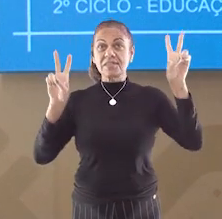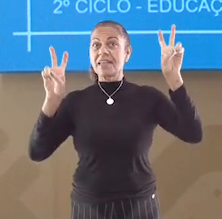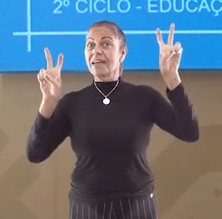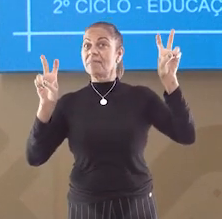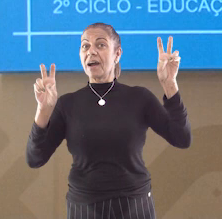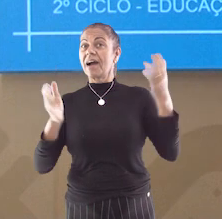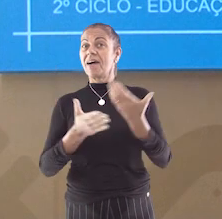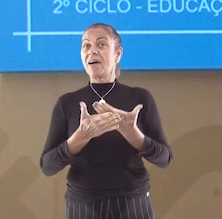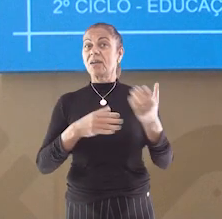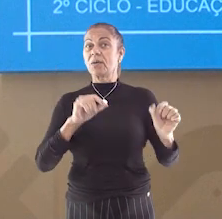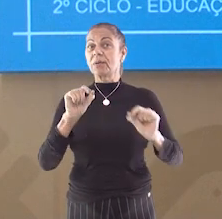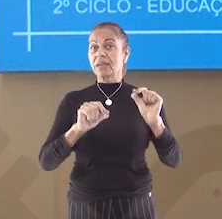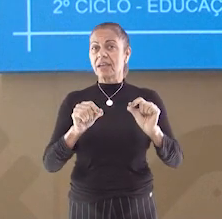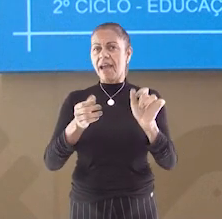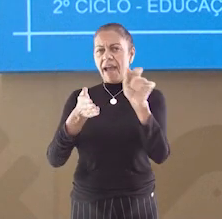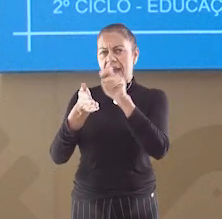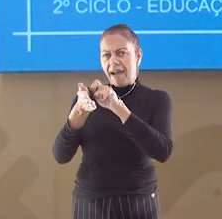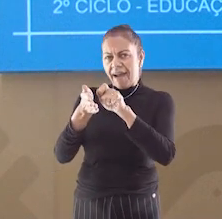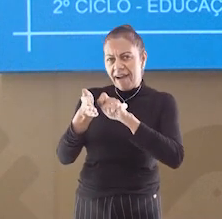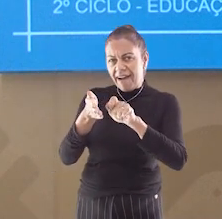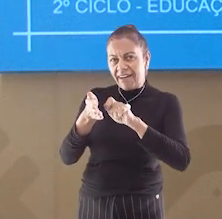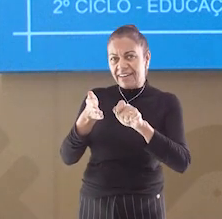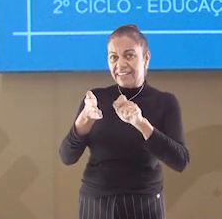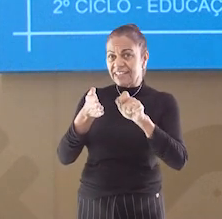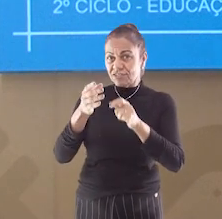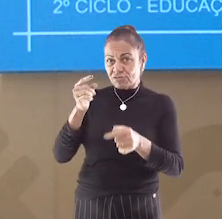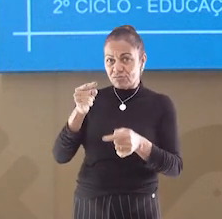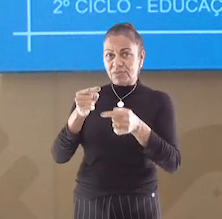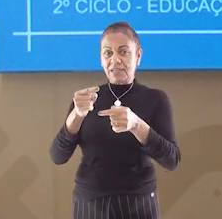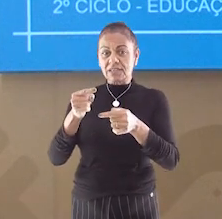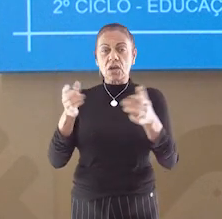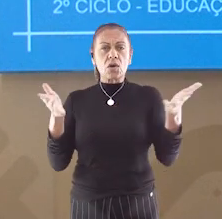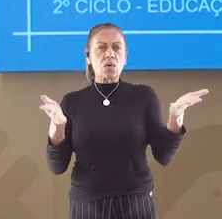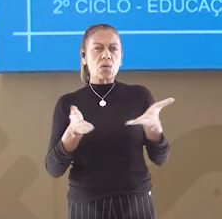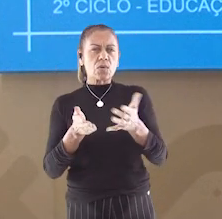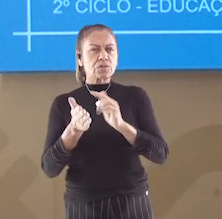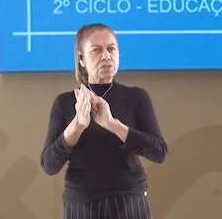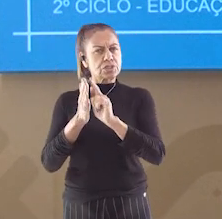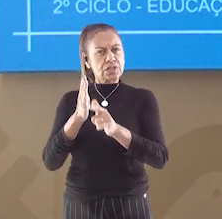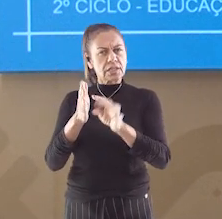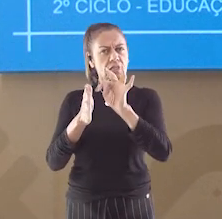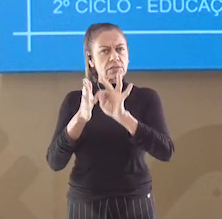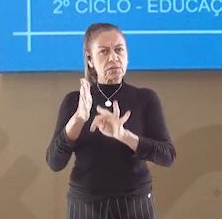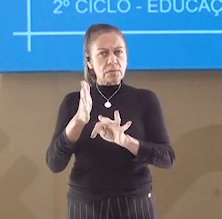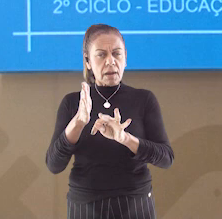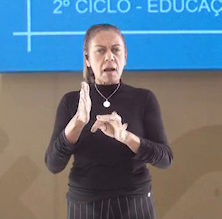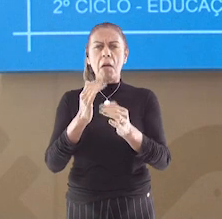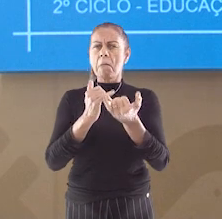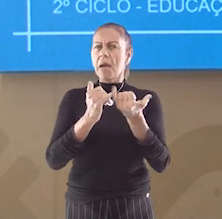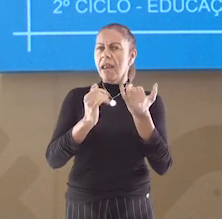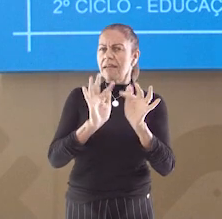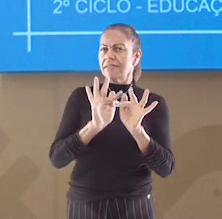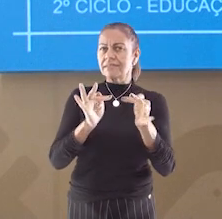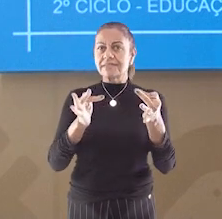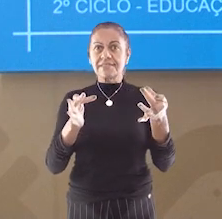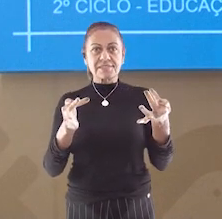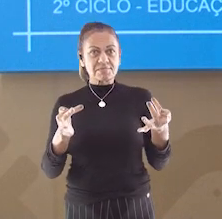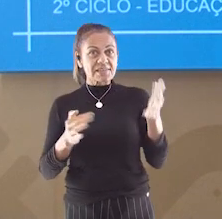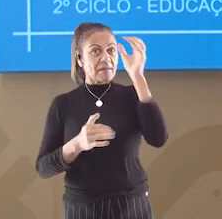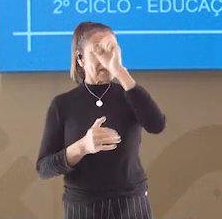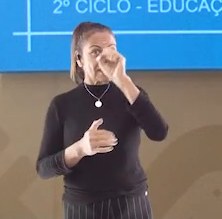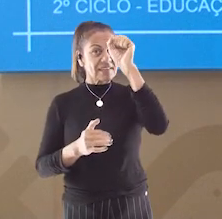um bilhete. Hoje, iremos aprender mais sobre um gênero textual que parece simples, mas que auxilia muito na